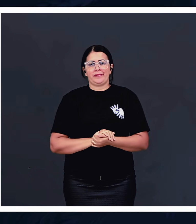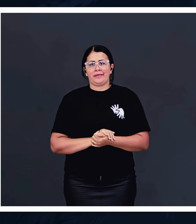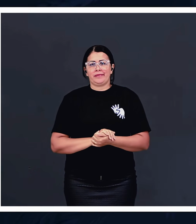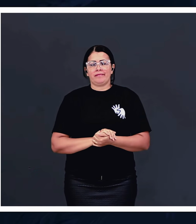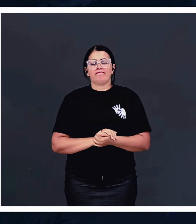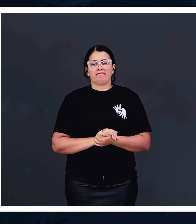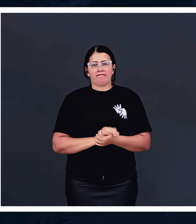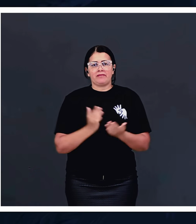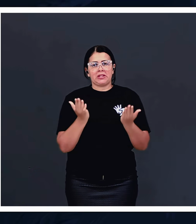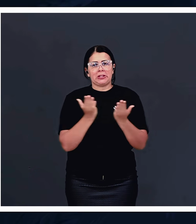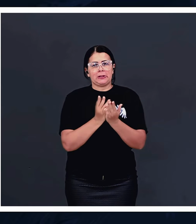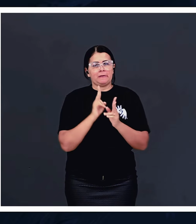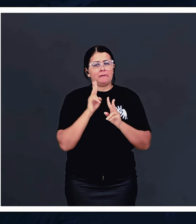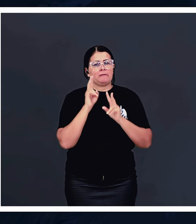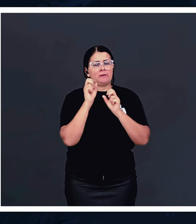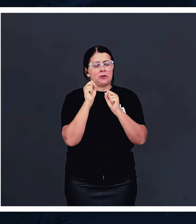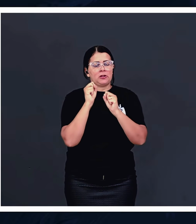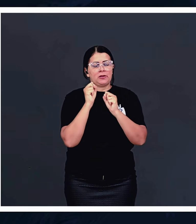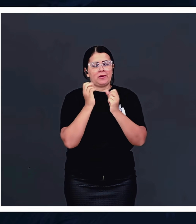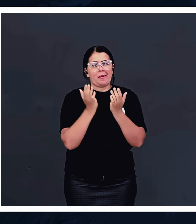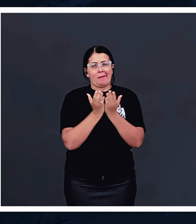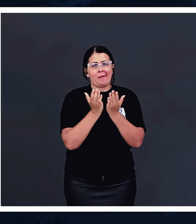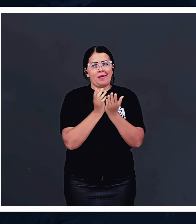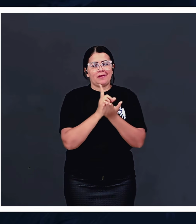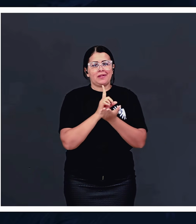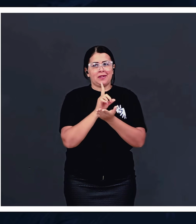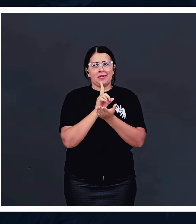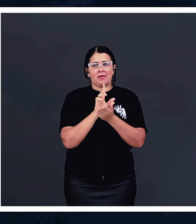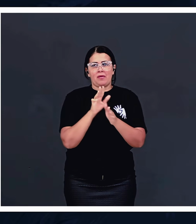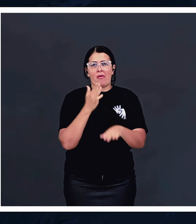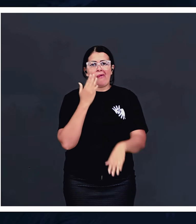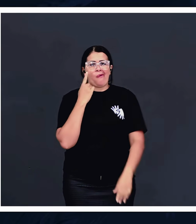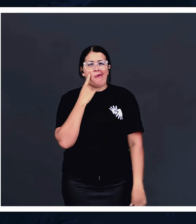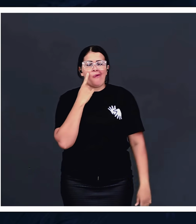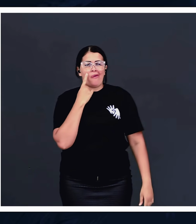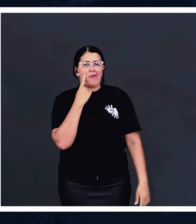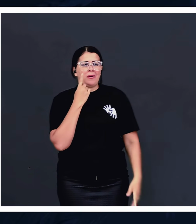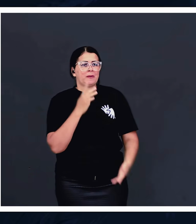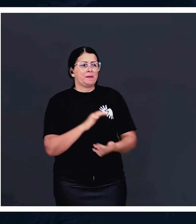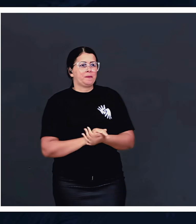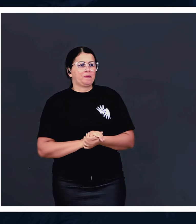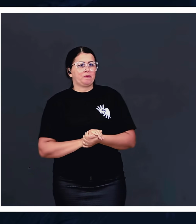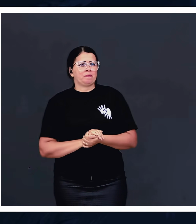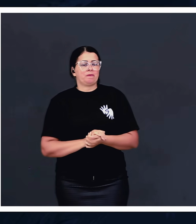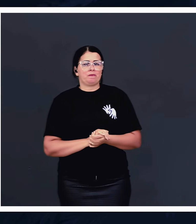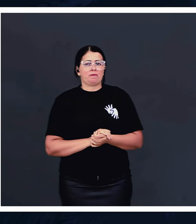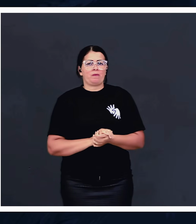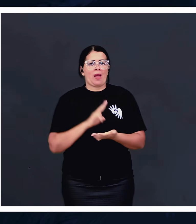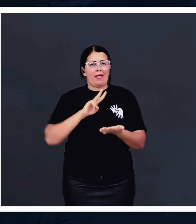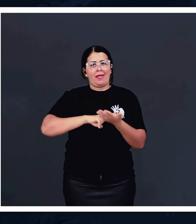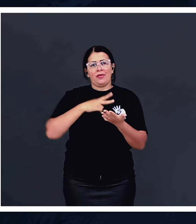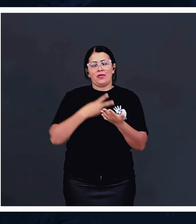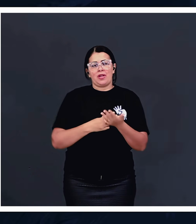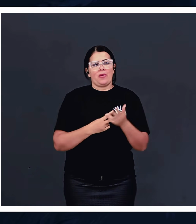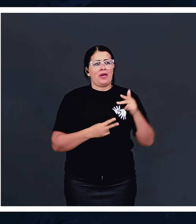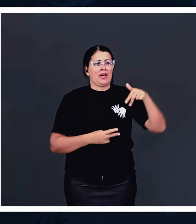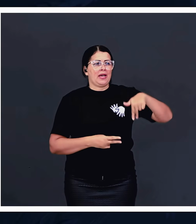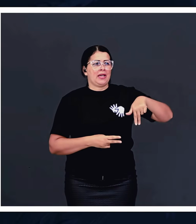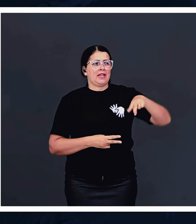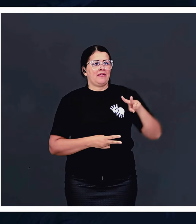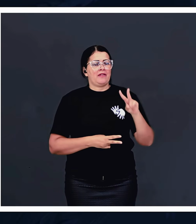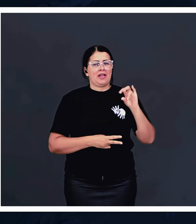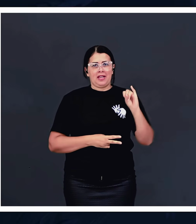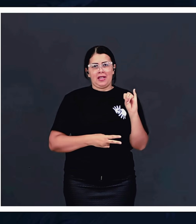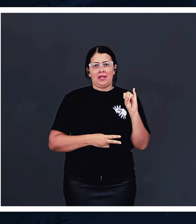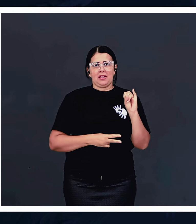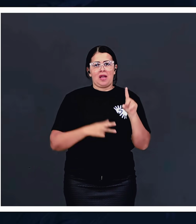que palavra forte, né? Que palavra forte. Olha o que diz na NVI. o cavalo é